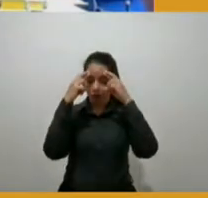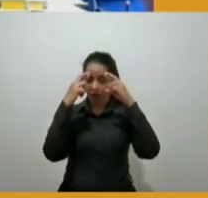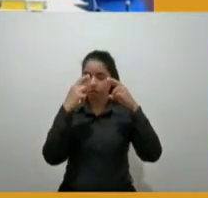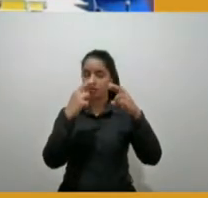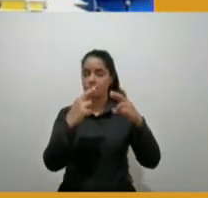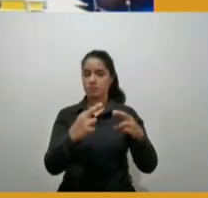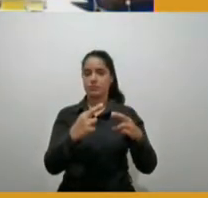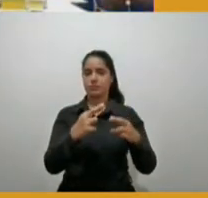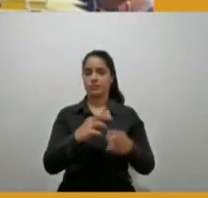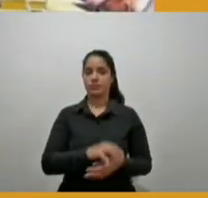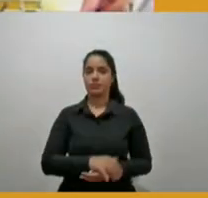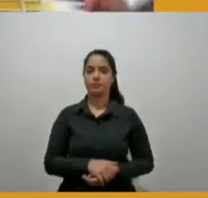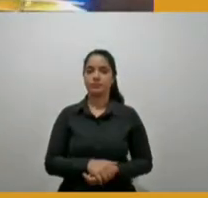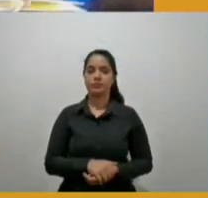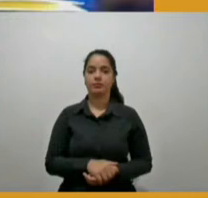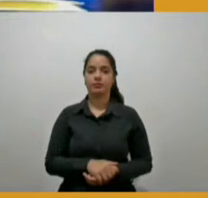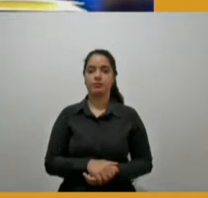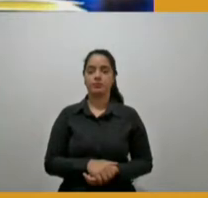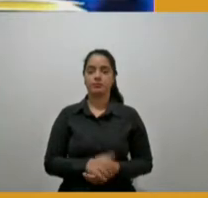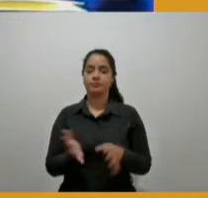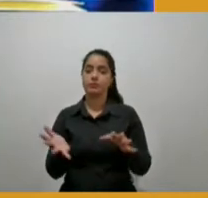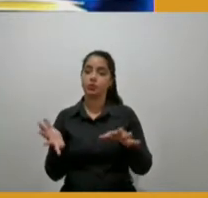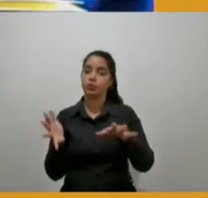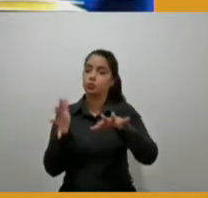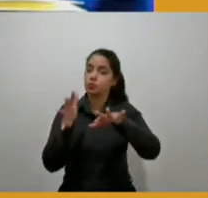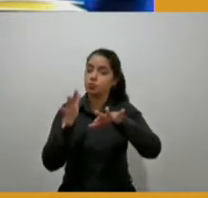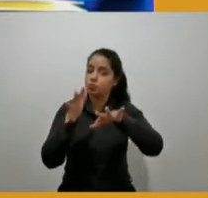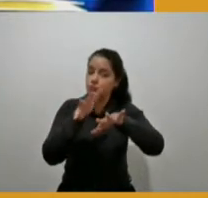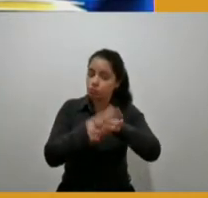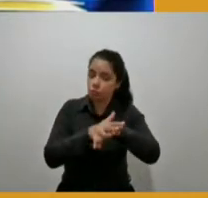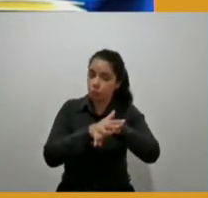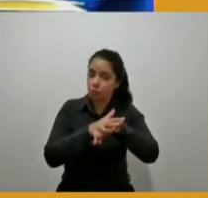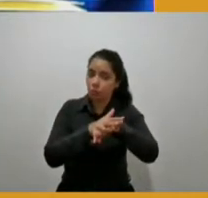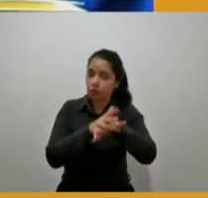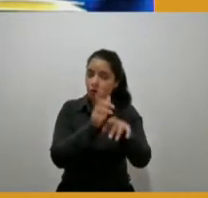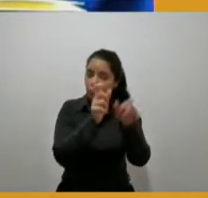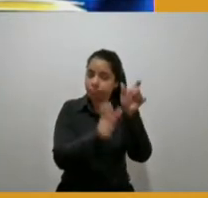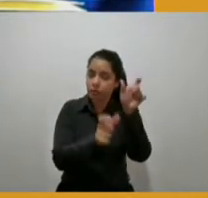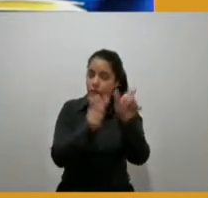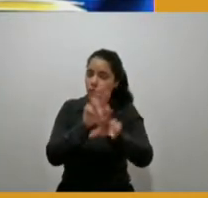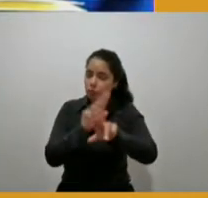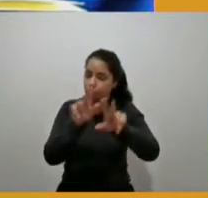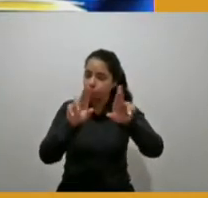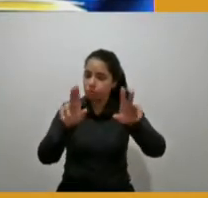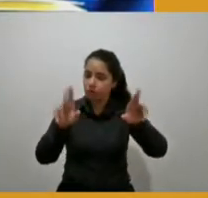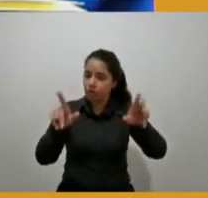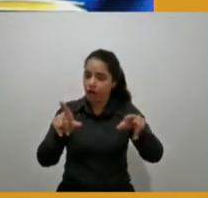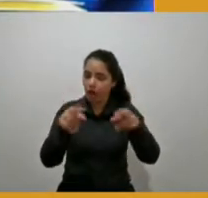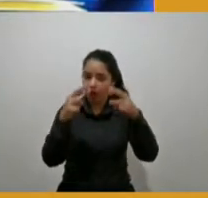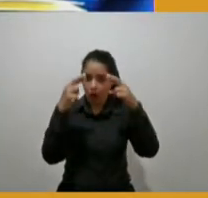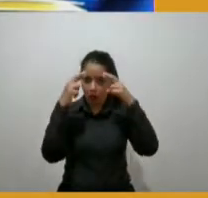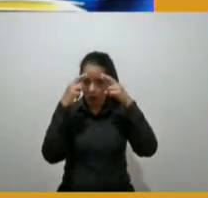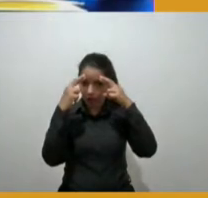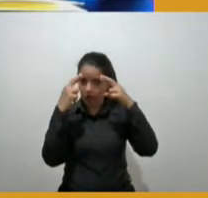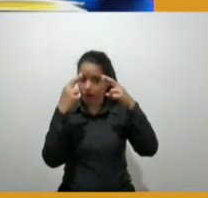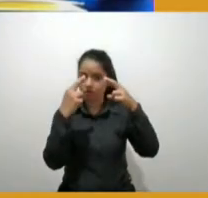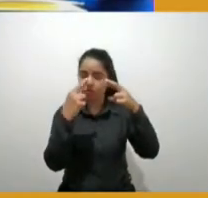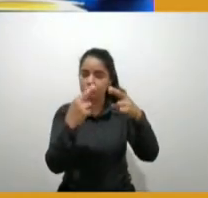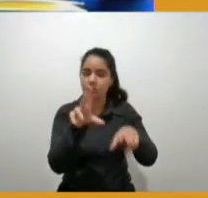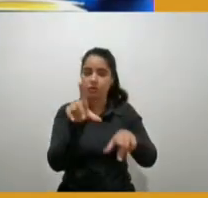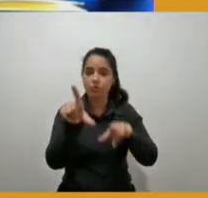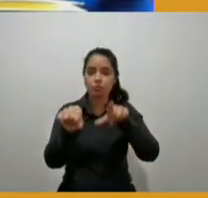Quando você fala em inclusão e de diversidade, você está falando em respeito a escolhas diferentes,